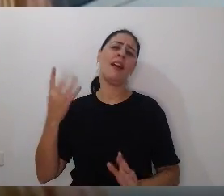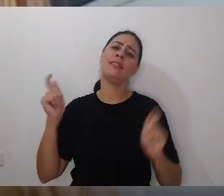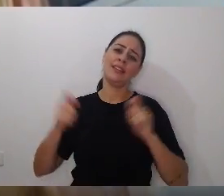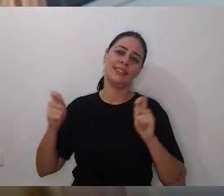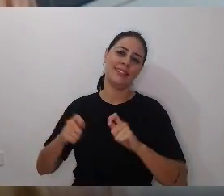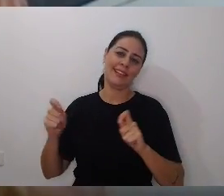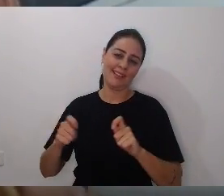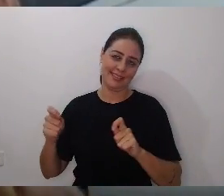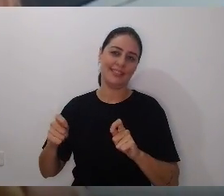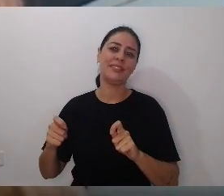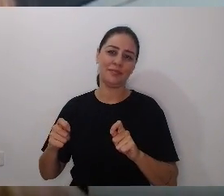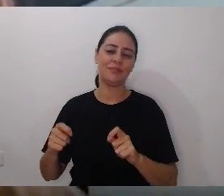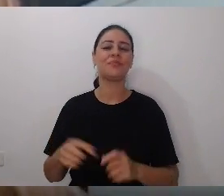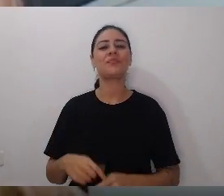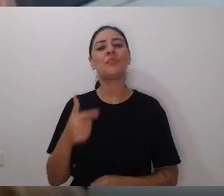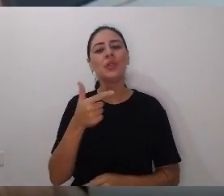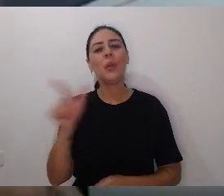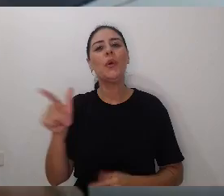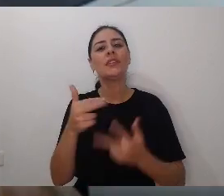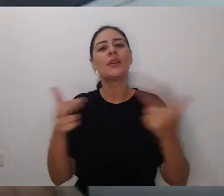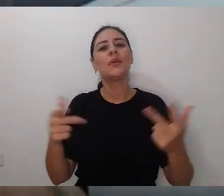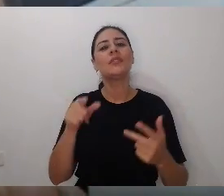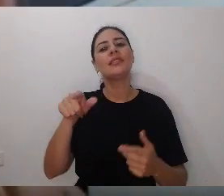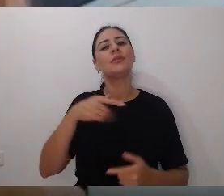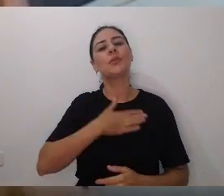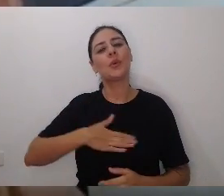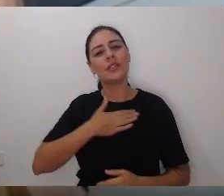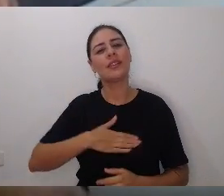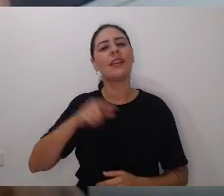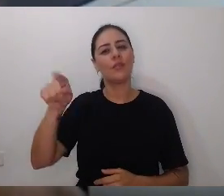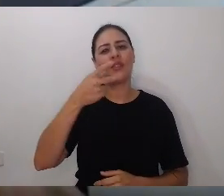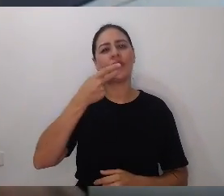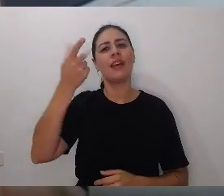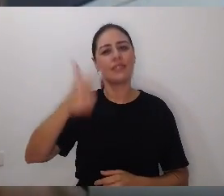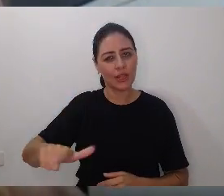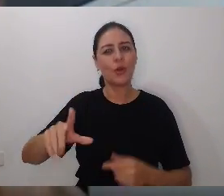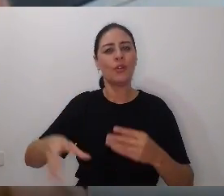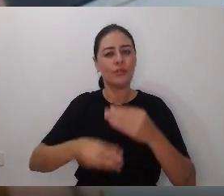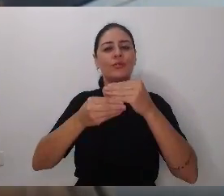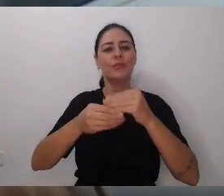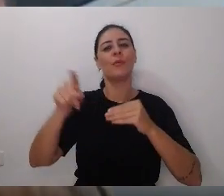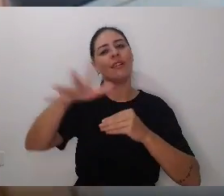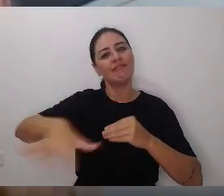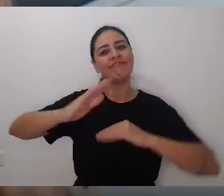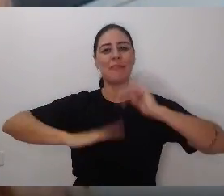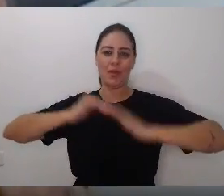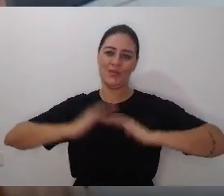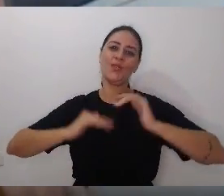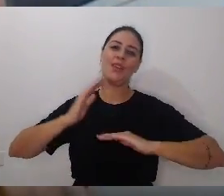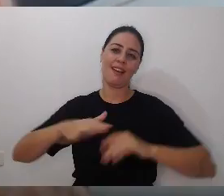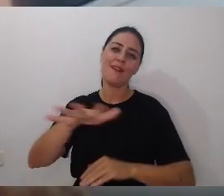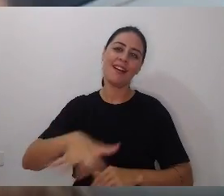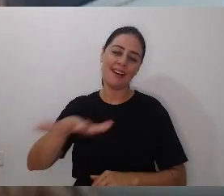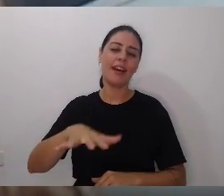com a família, envolver essa criança, acreditar que ela é um ser que está em desenvolvimento sim, mas é um ser capaz de muitas